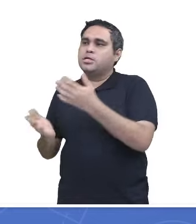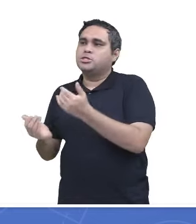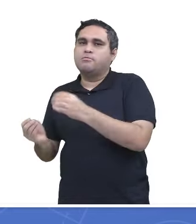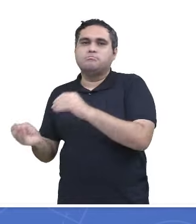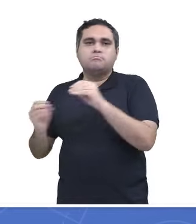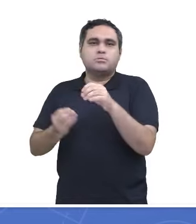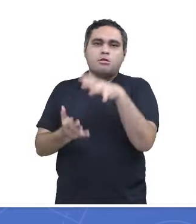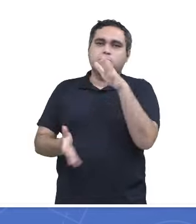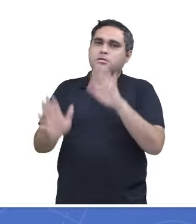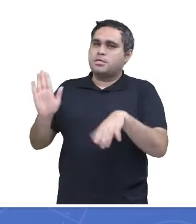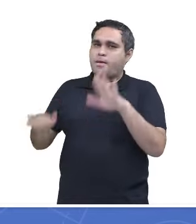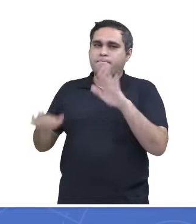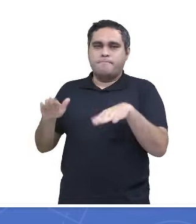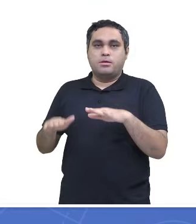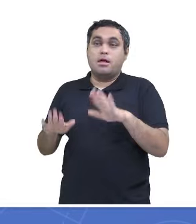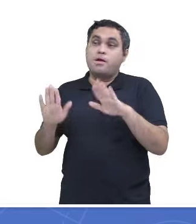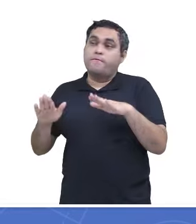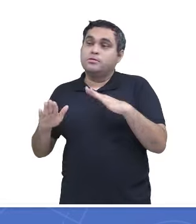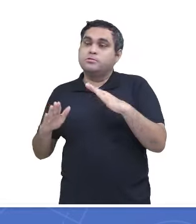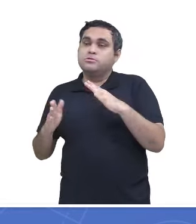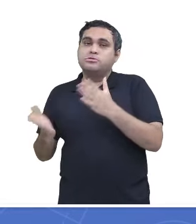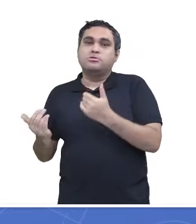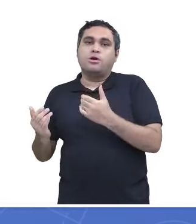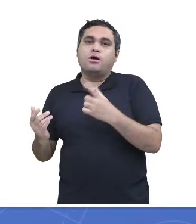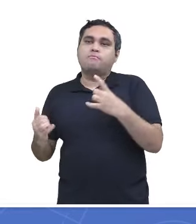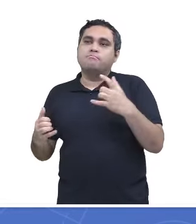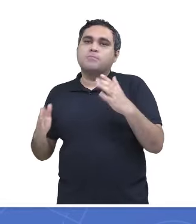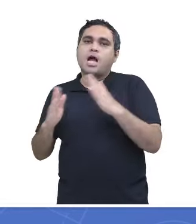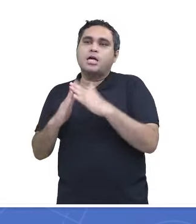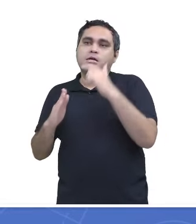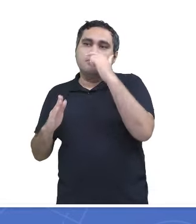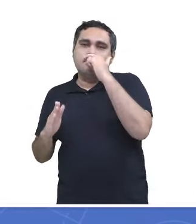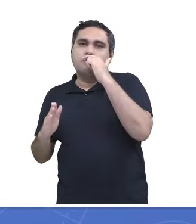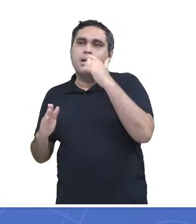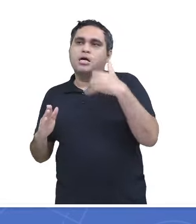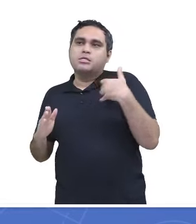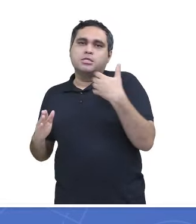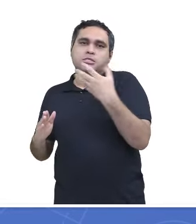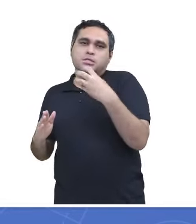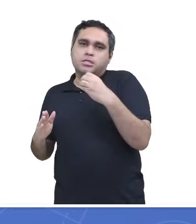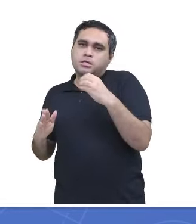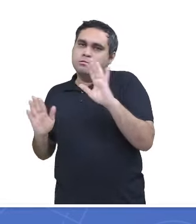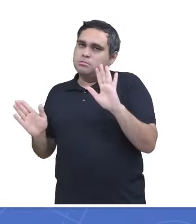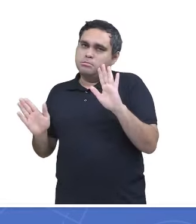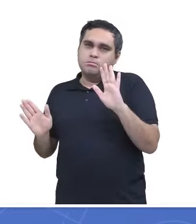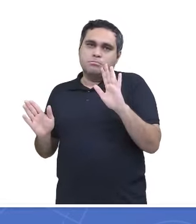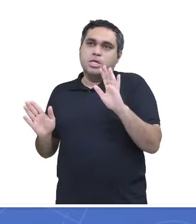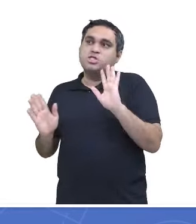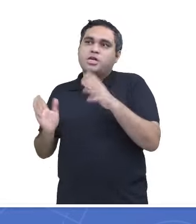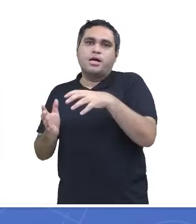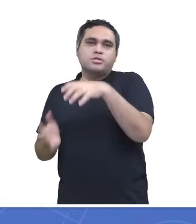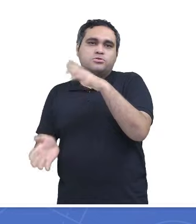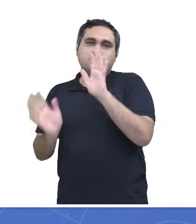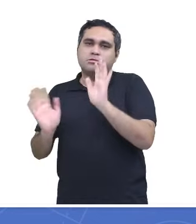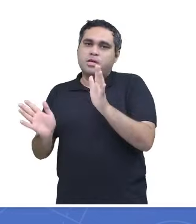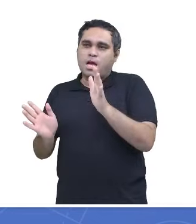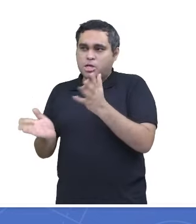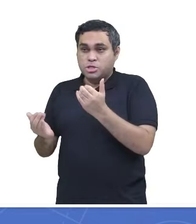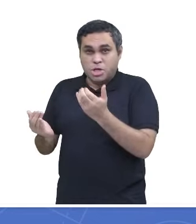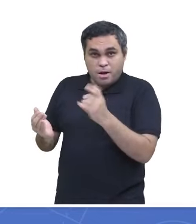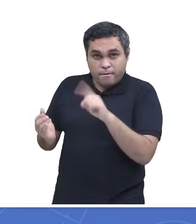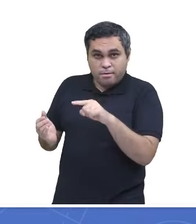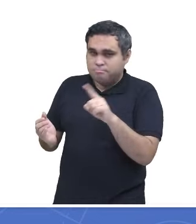jovem pode muitas vezes estar em casa com 30 anos, fica em casa, ou casa, depois volta à casa dos pais, etc. Certo?